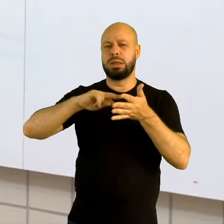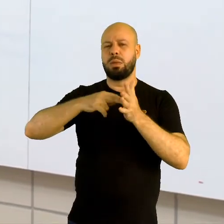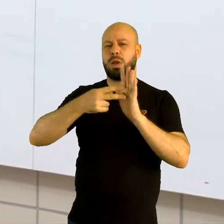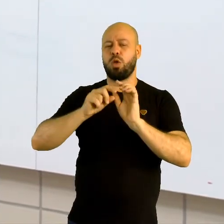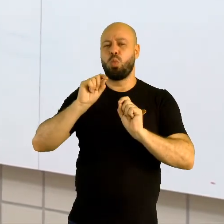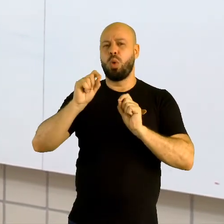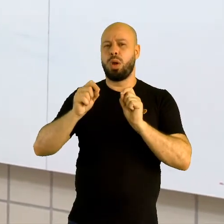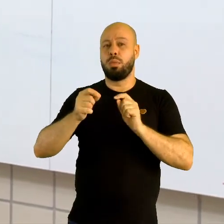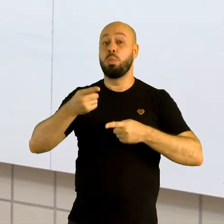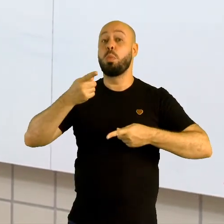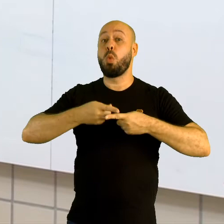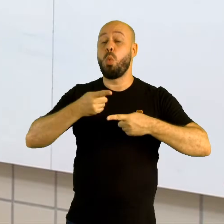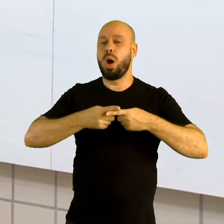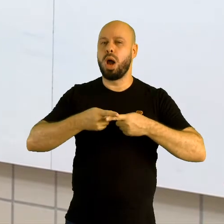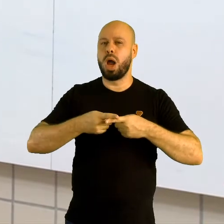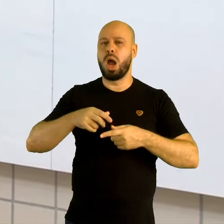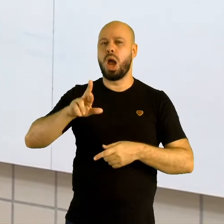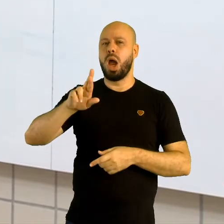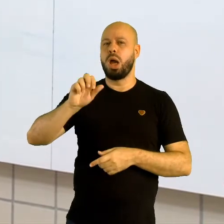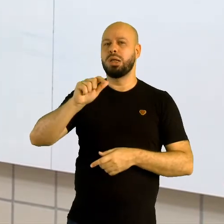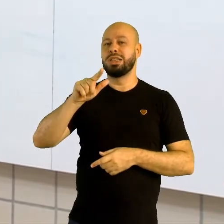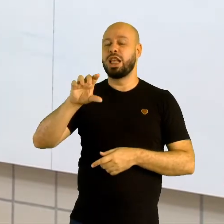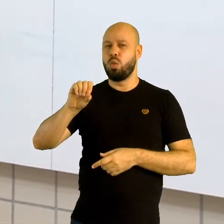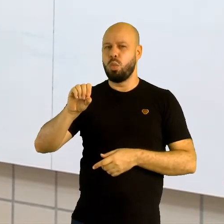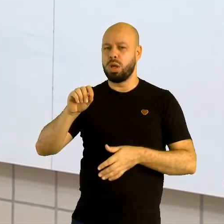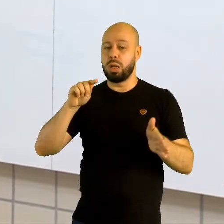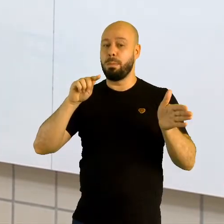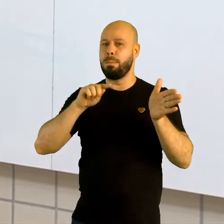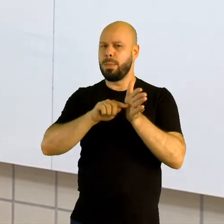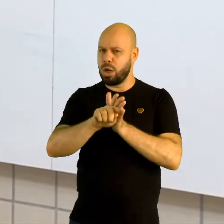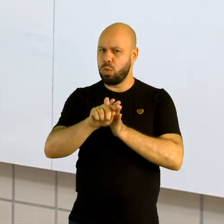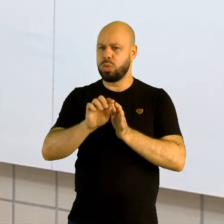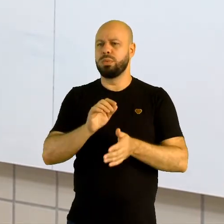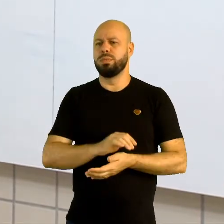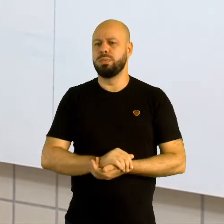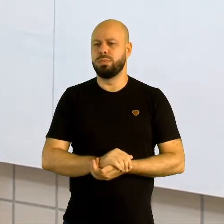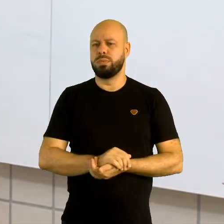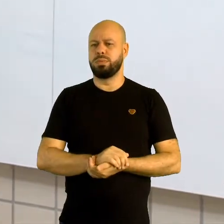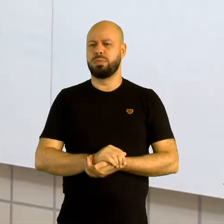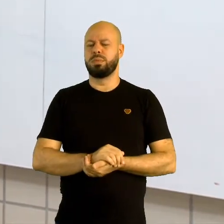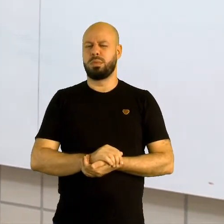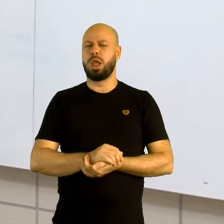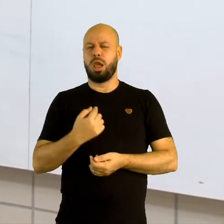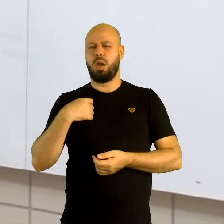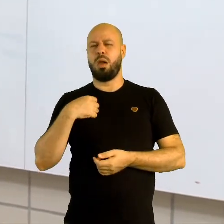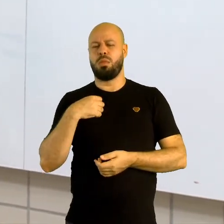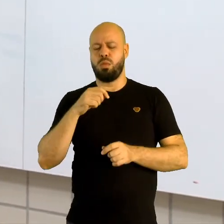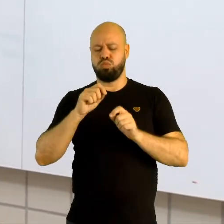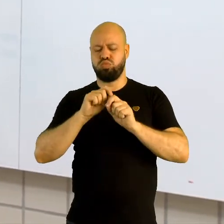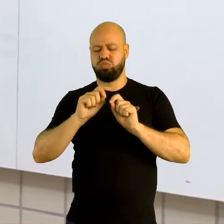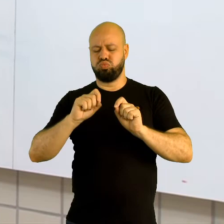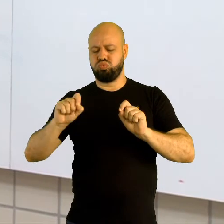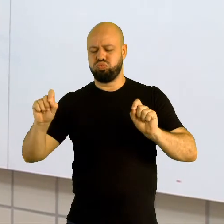aqui, ele é para perguntar. Então, eu vou fazer uma pergunta.